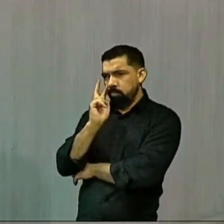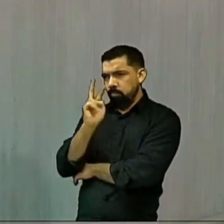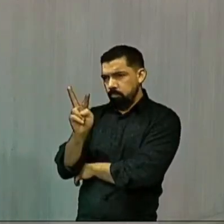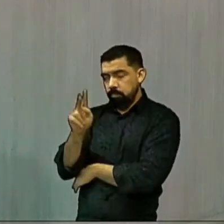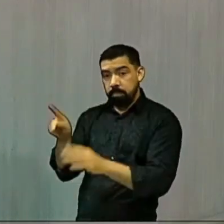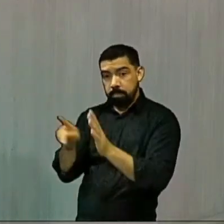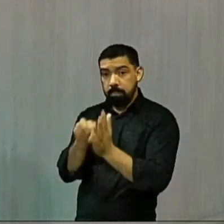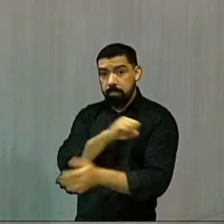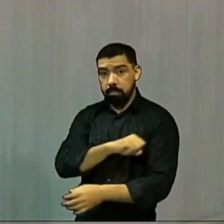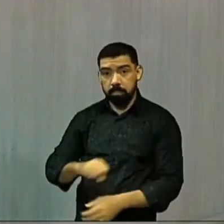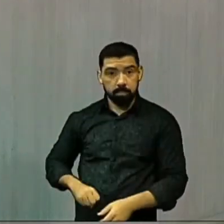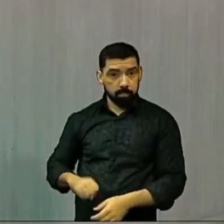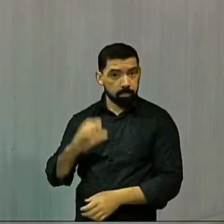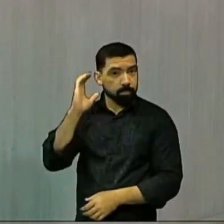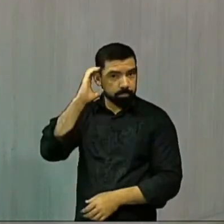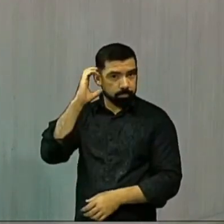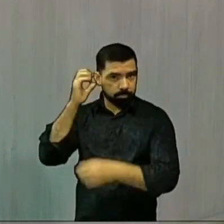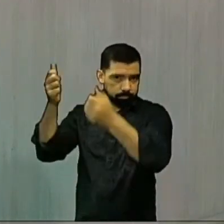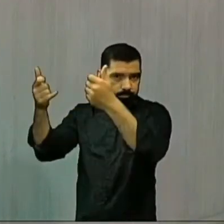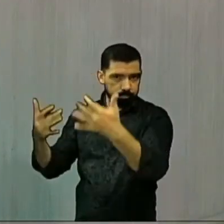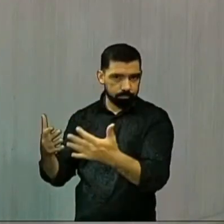senador Cid,